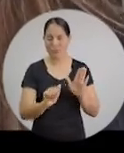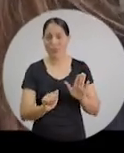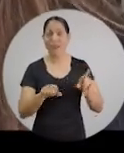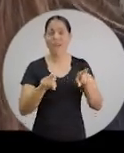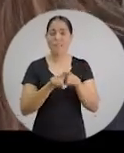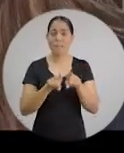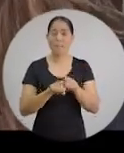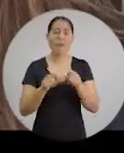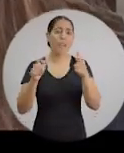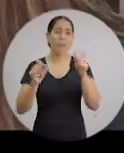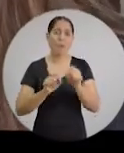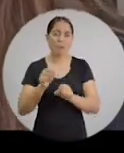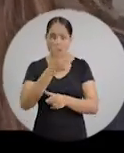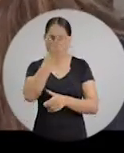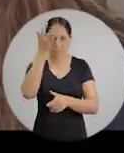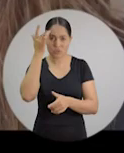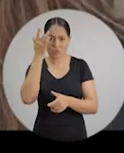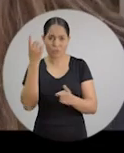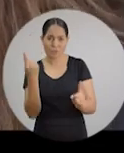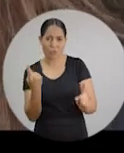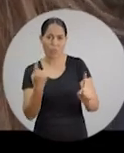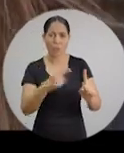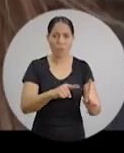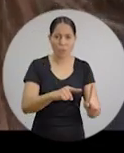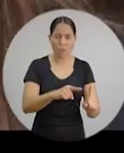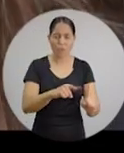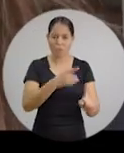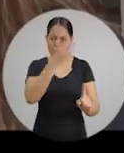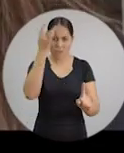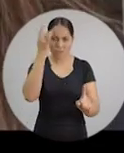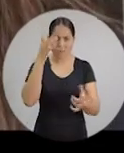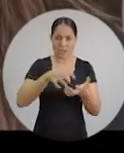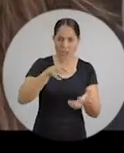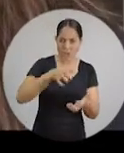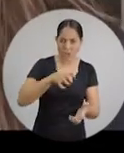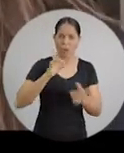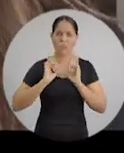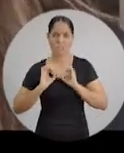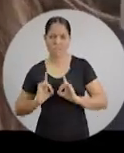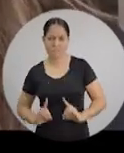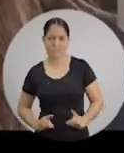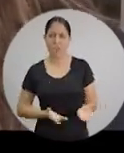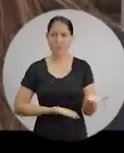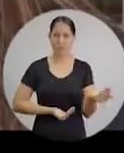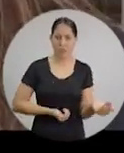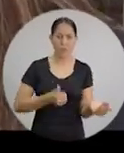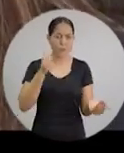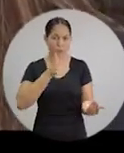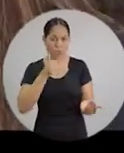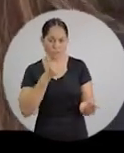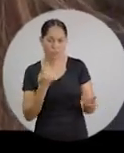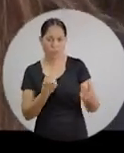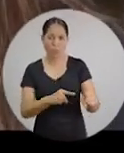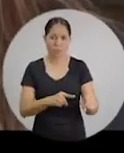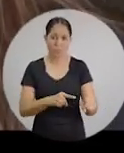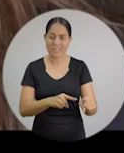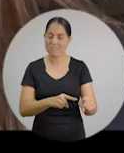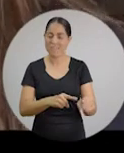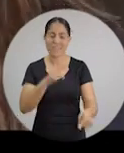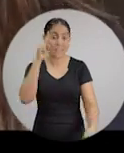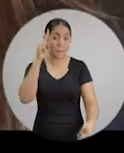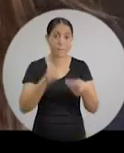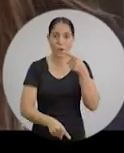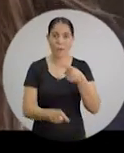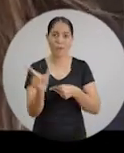os agressores, né, de mulher, idosos, pessoas deficientes, adolescentes, crianças, não